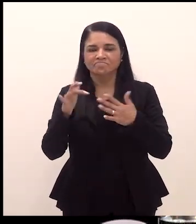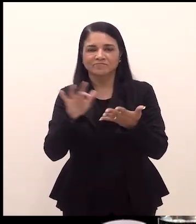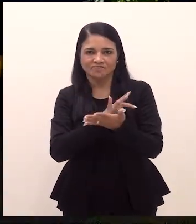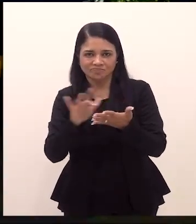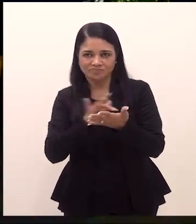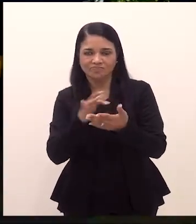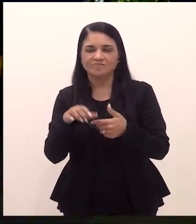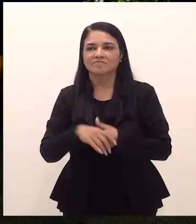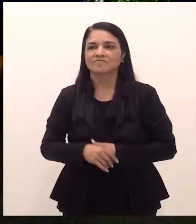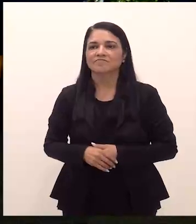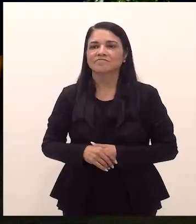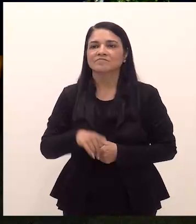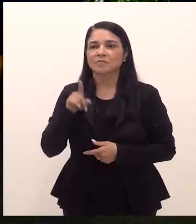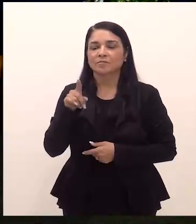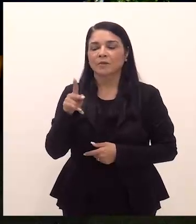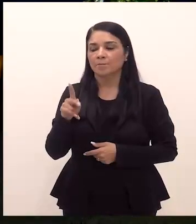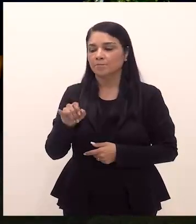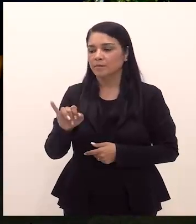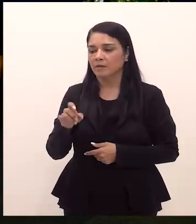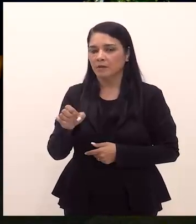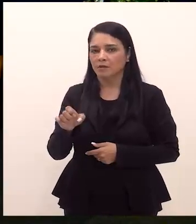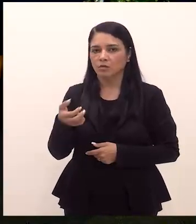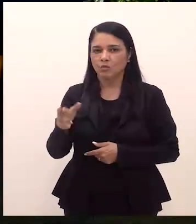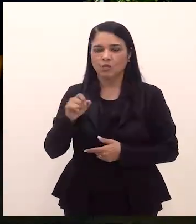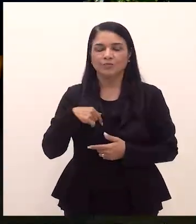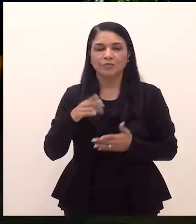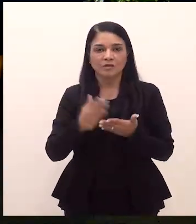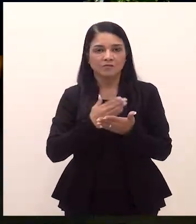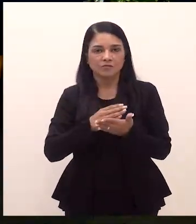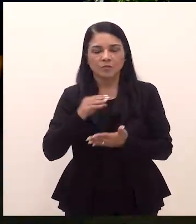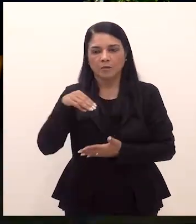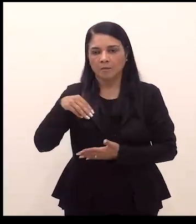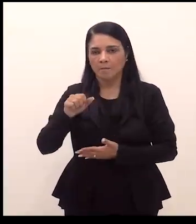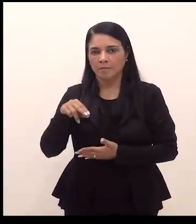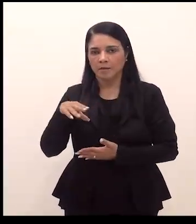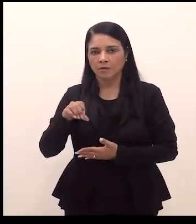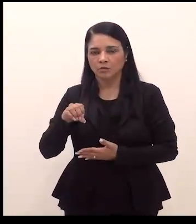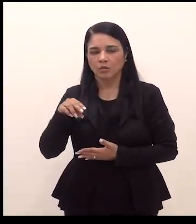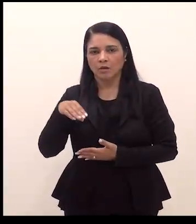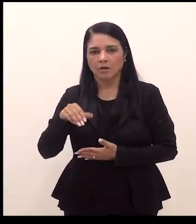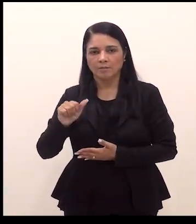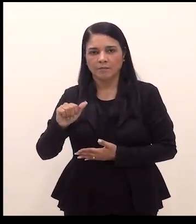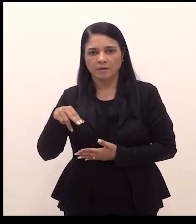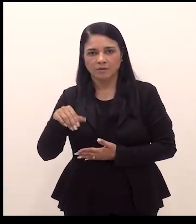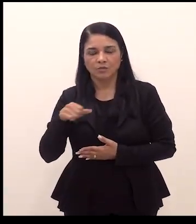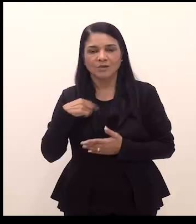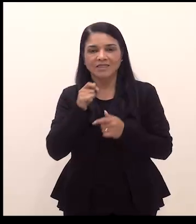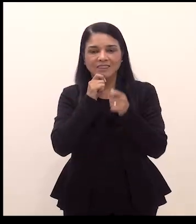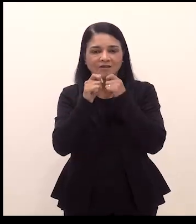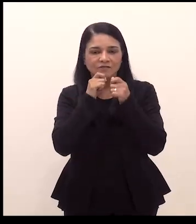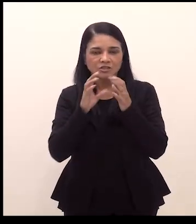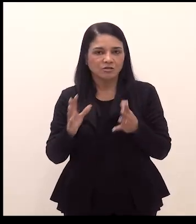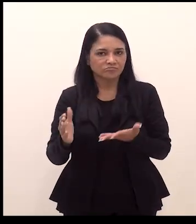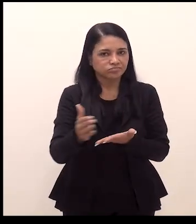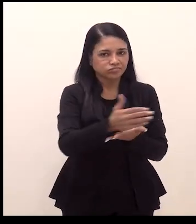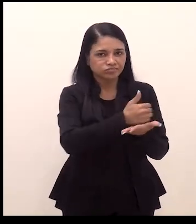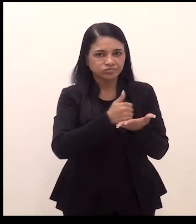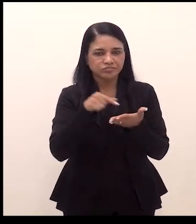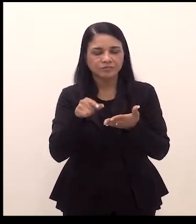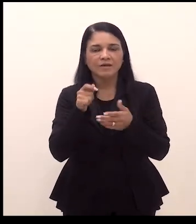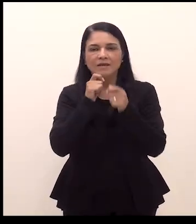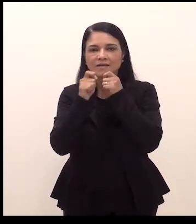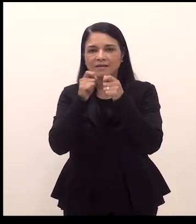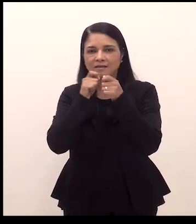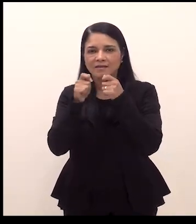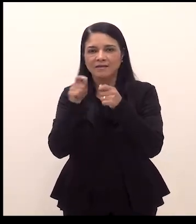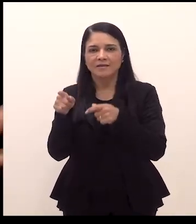digitais. Show. Pietro? Eu vou de Mano a Mano, do Mano Brown, que é uma coletânea das entrevistas que ele